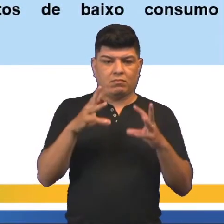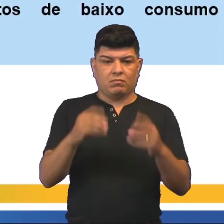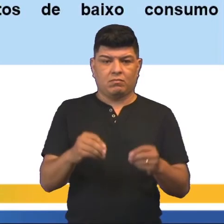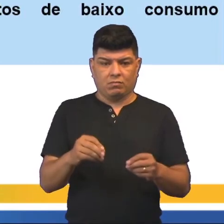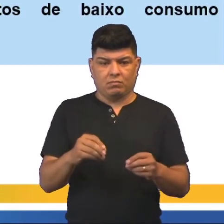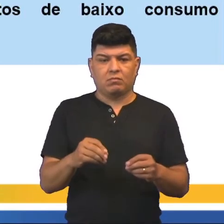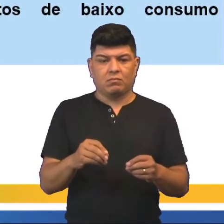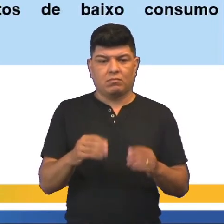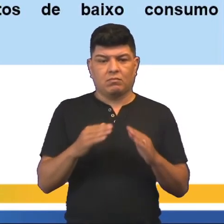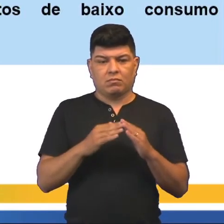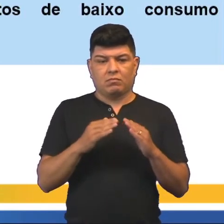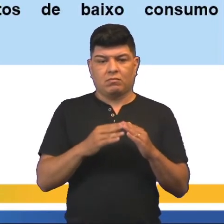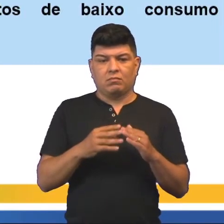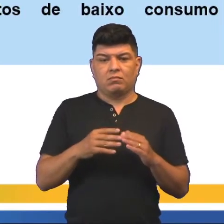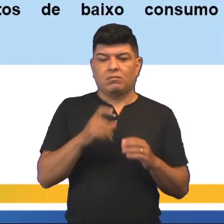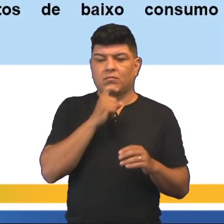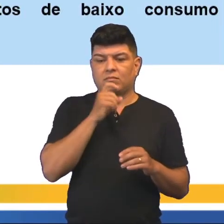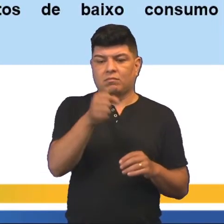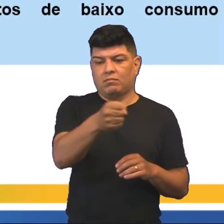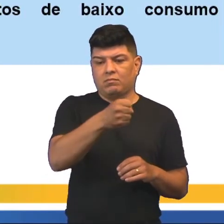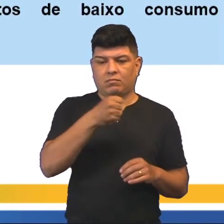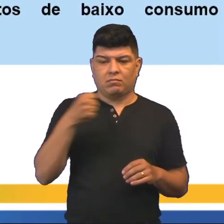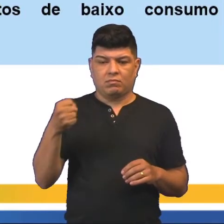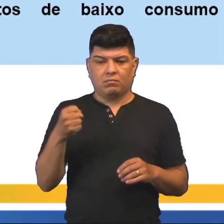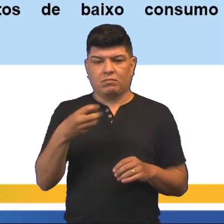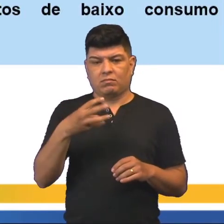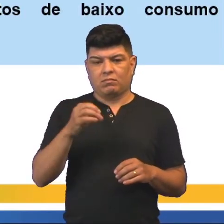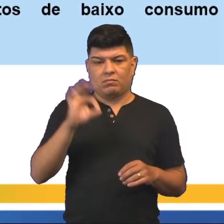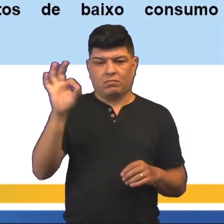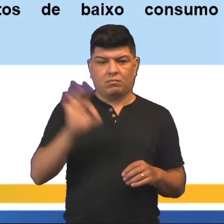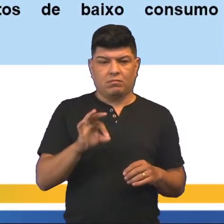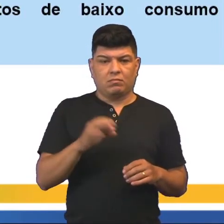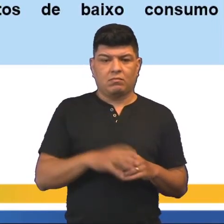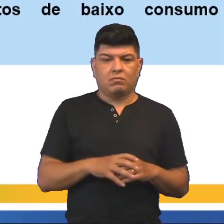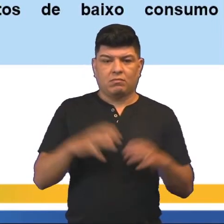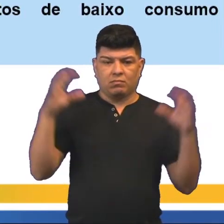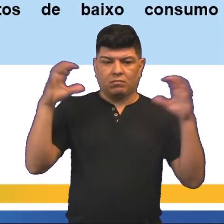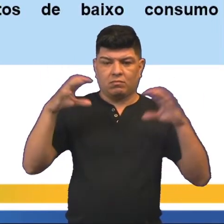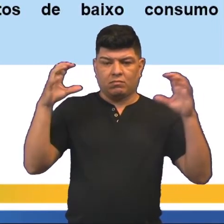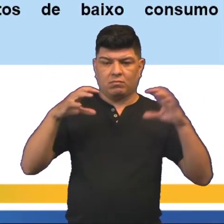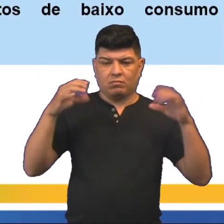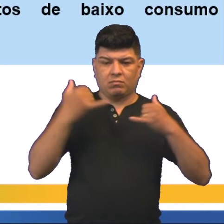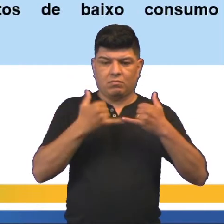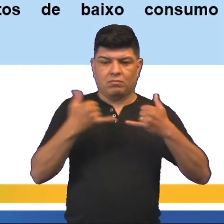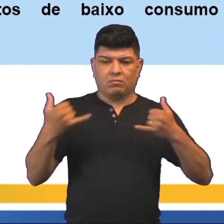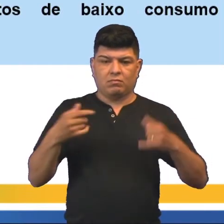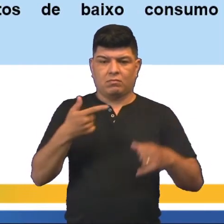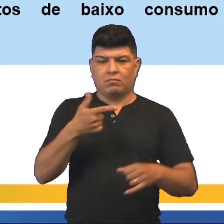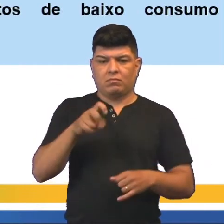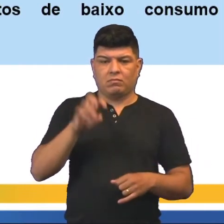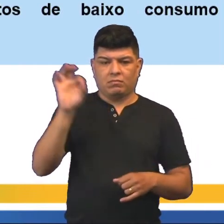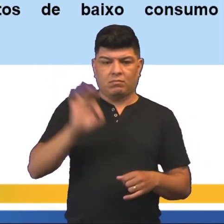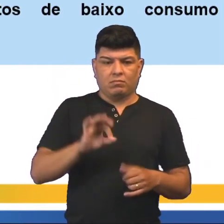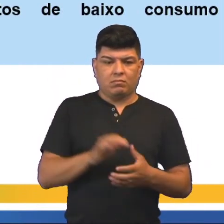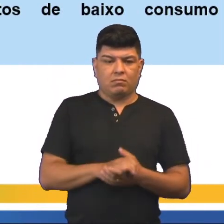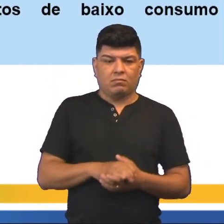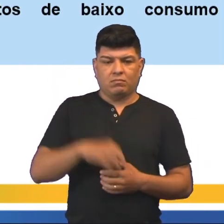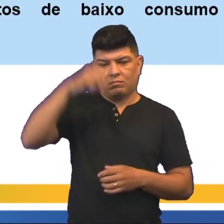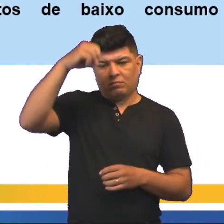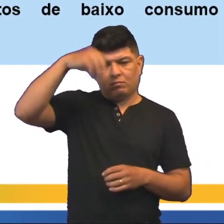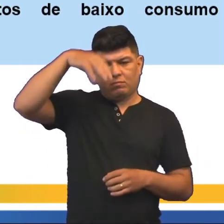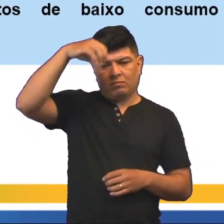total de uma residência. A geladeira pode ser 30% do gasto. Chuveiro elétrico, 25%.